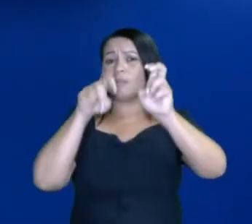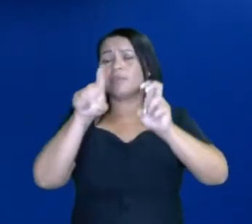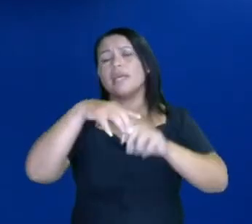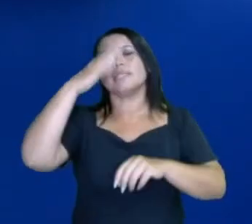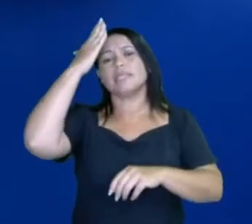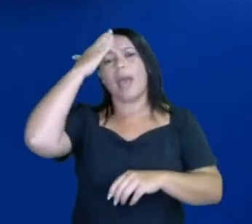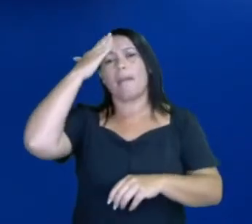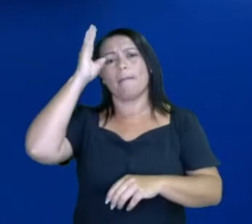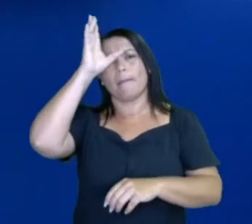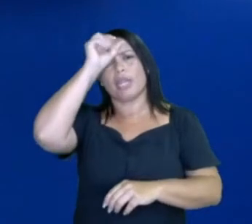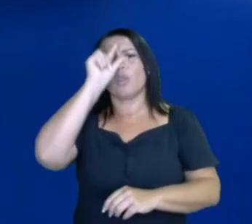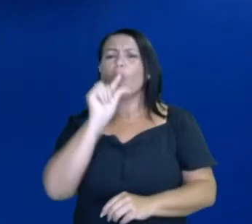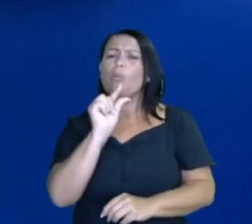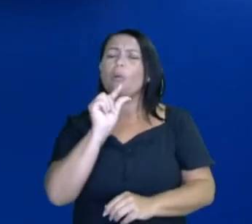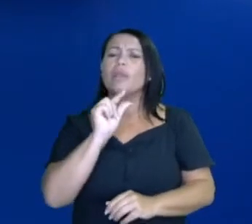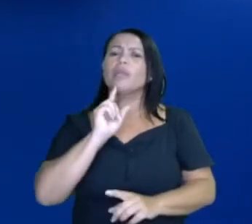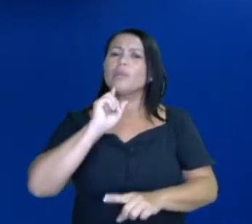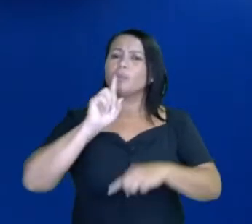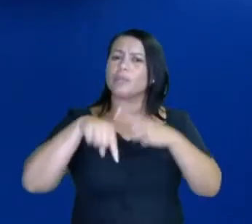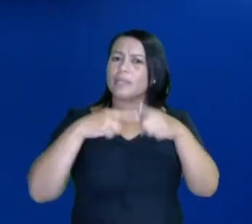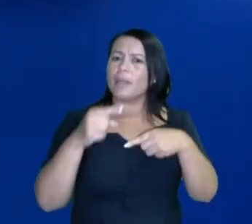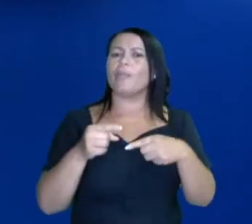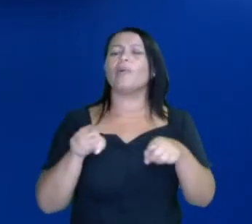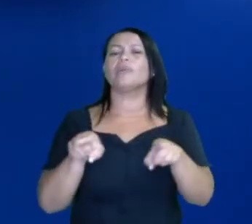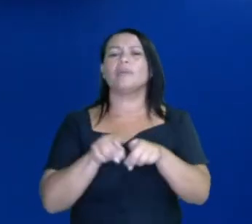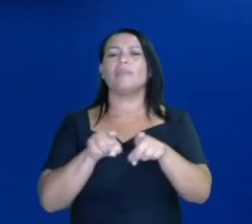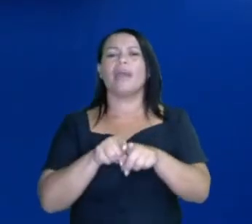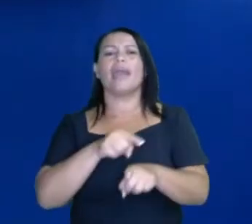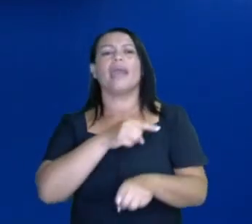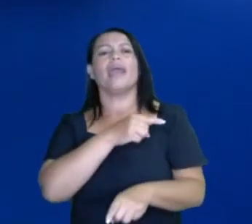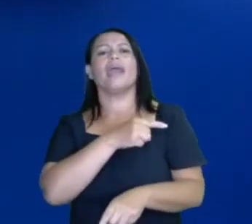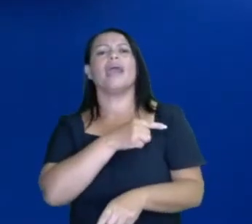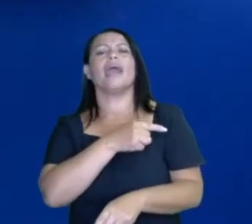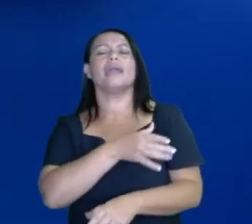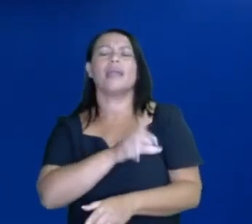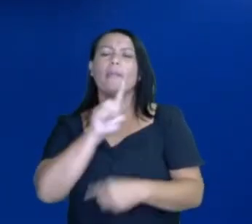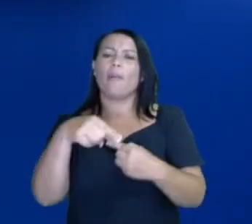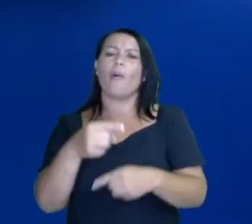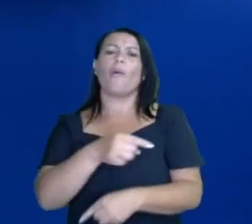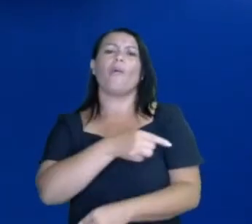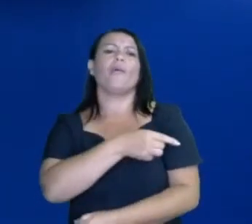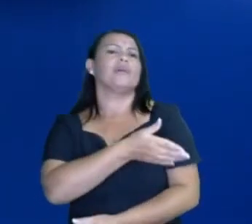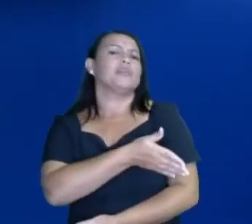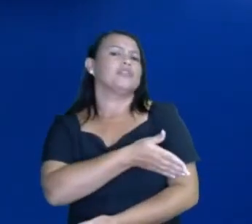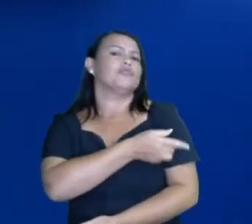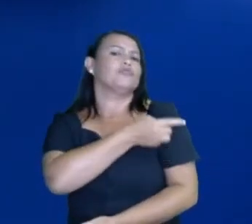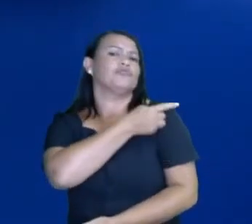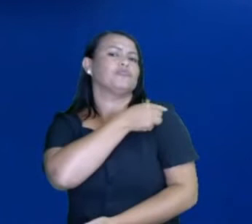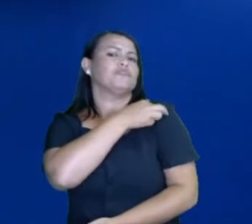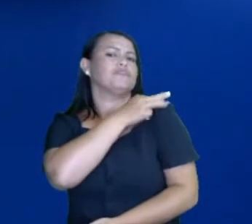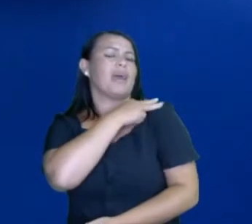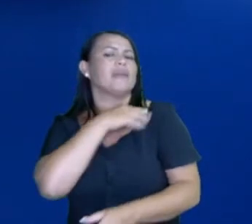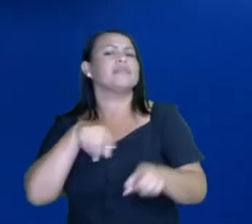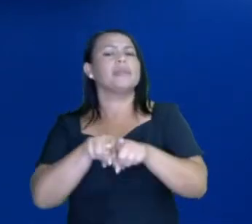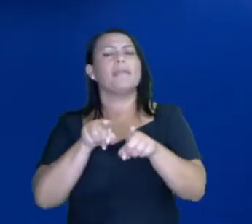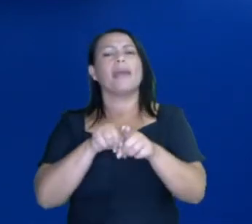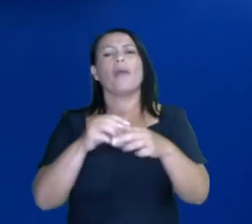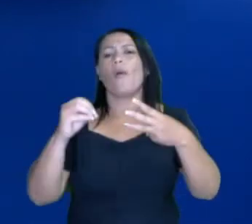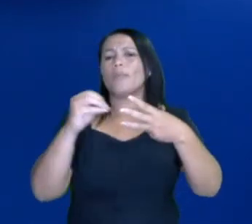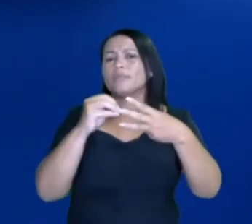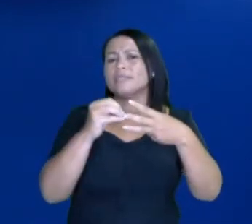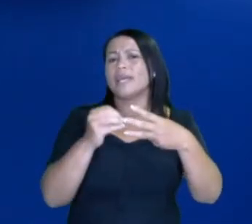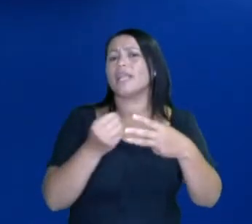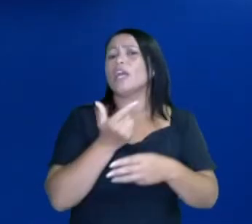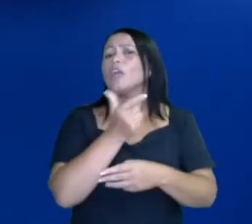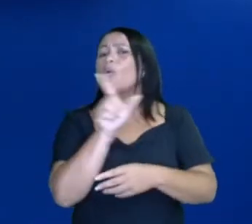sobre as células. Logo mais ao longo do ensino fundamental e médio, vocês verão mais profundamente, assim como célula, mas